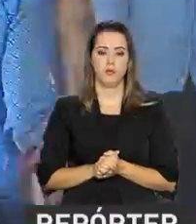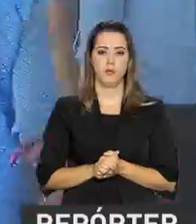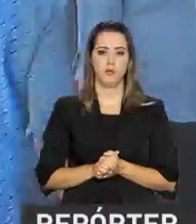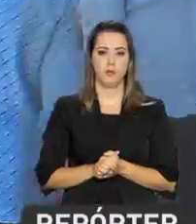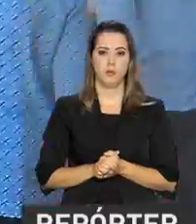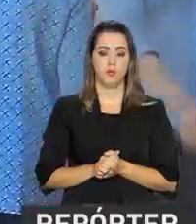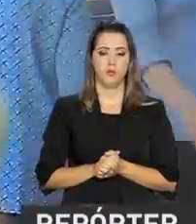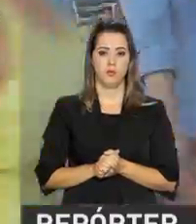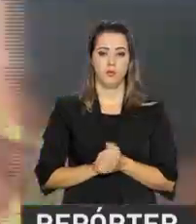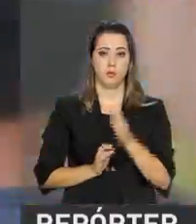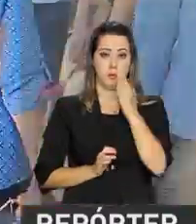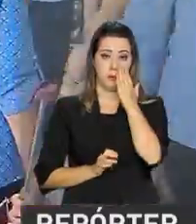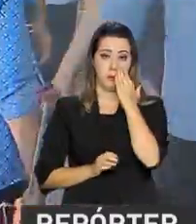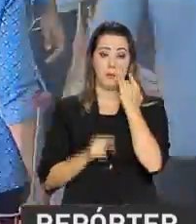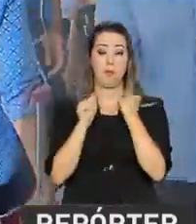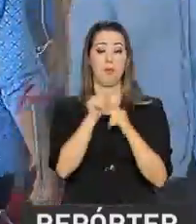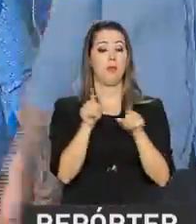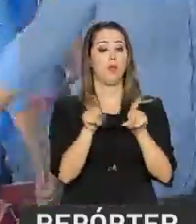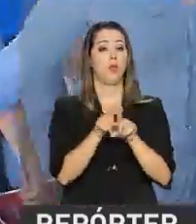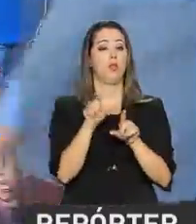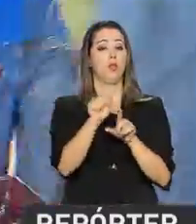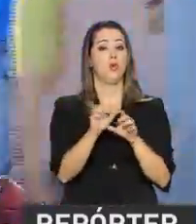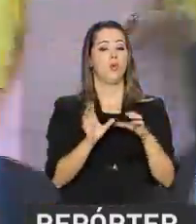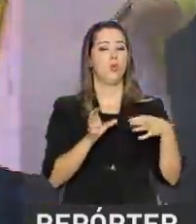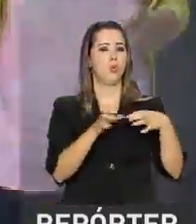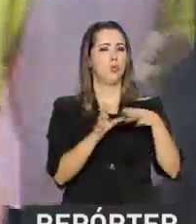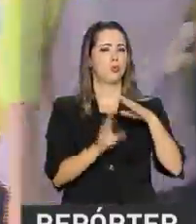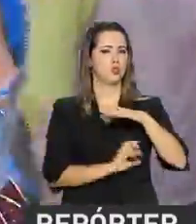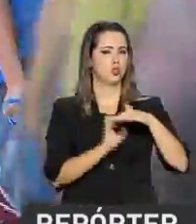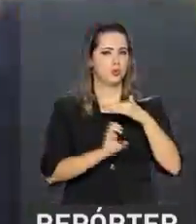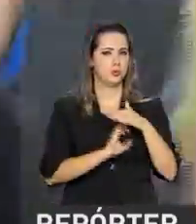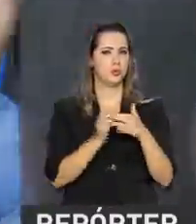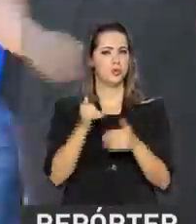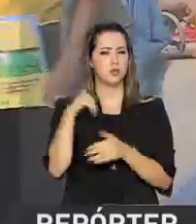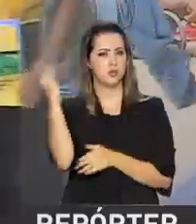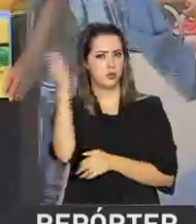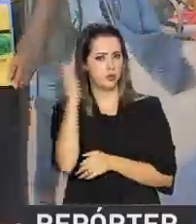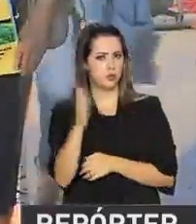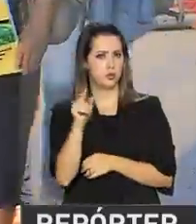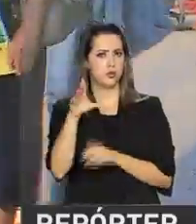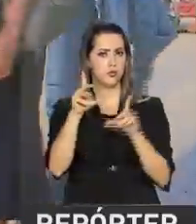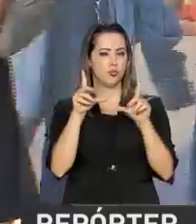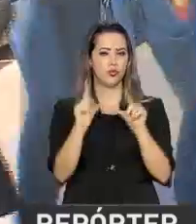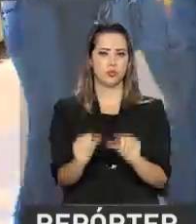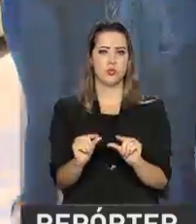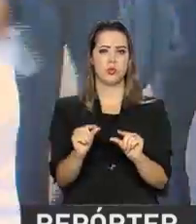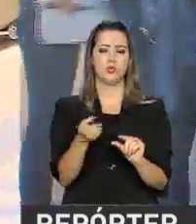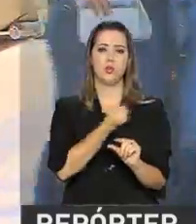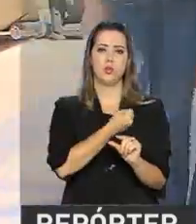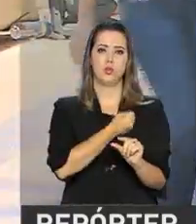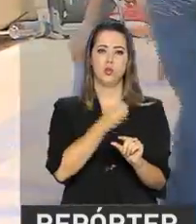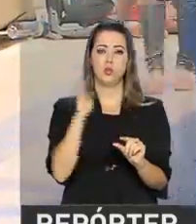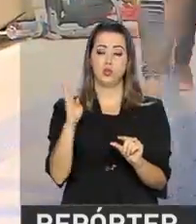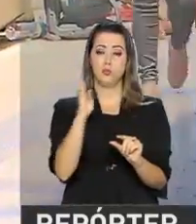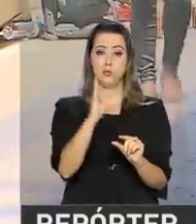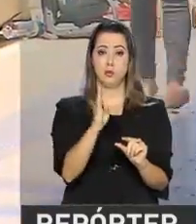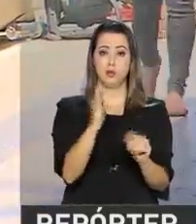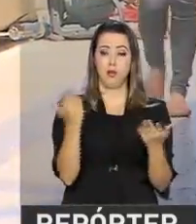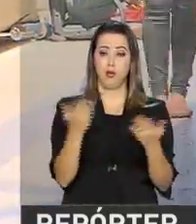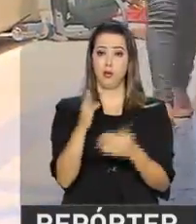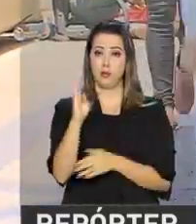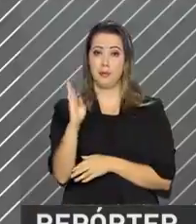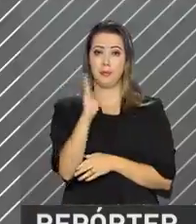a agência internacional de risco standard poor's rebaixou a nota de crédito do brasil de bbb para bb b